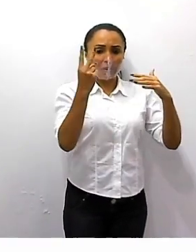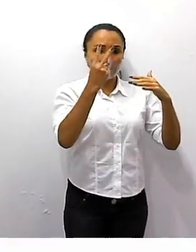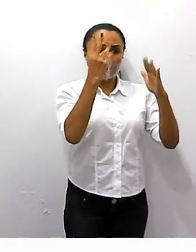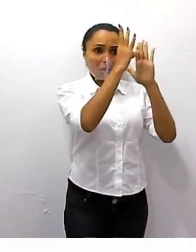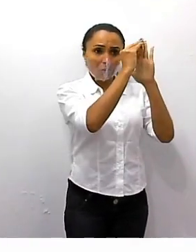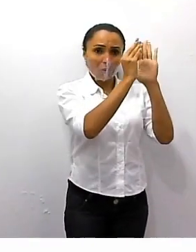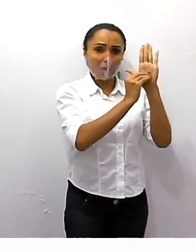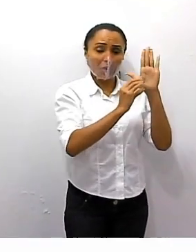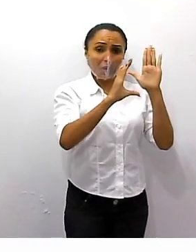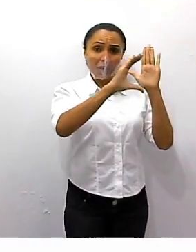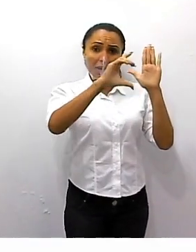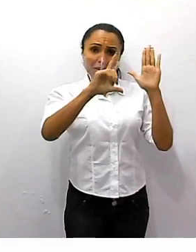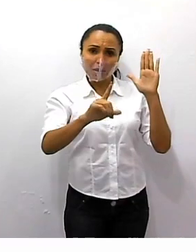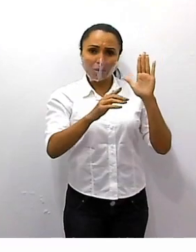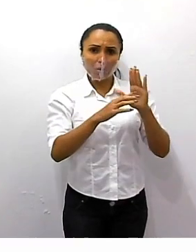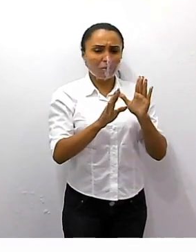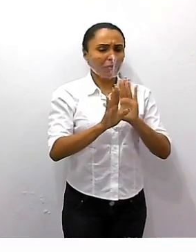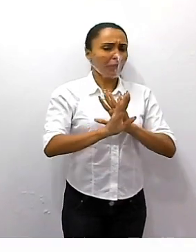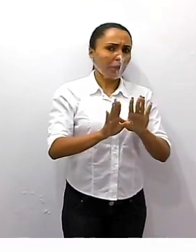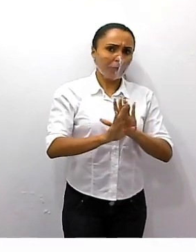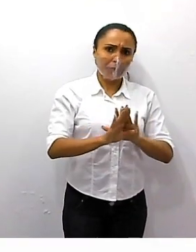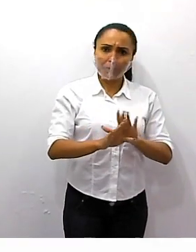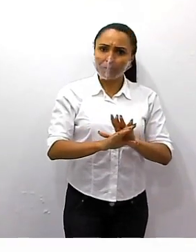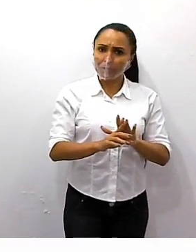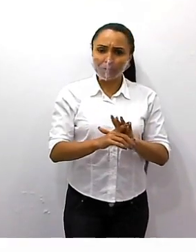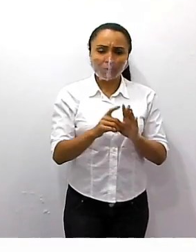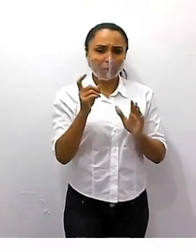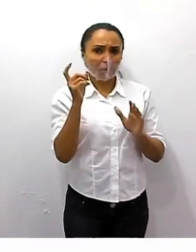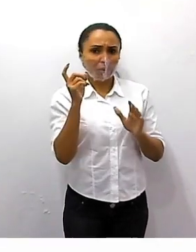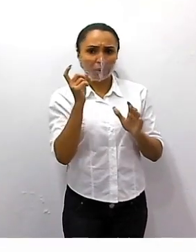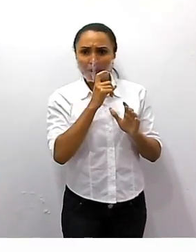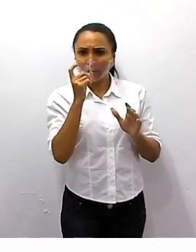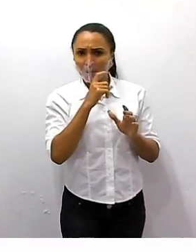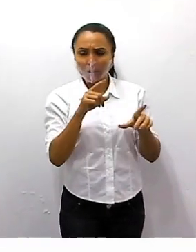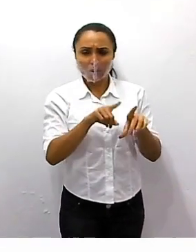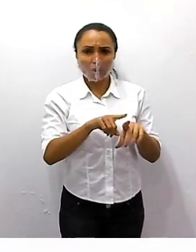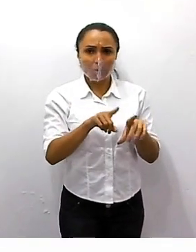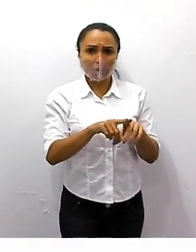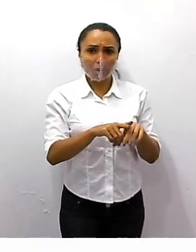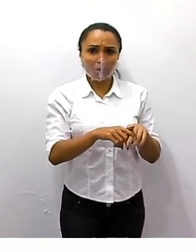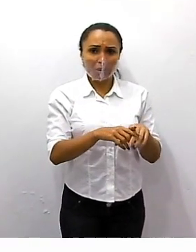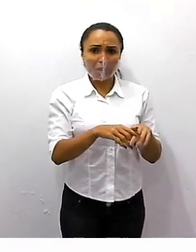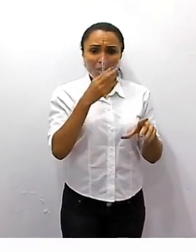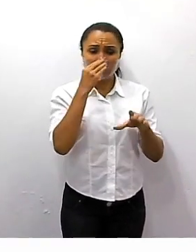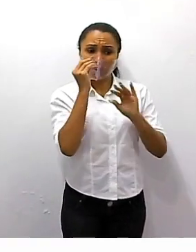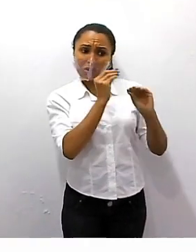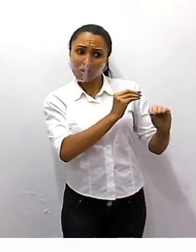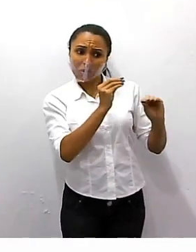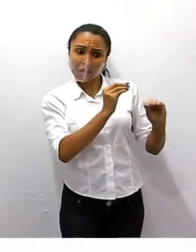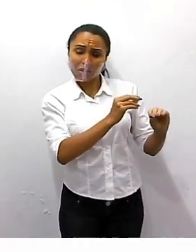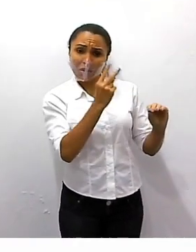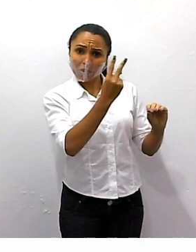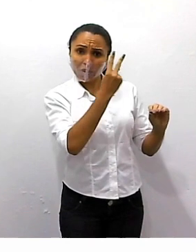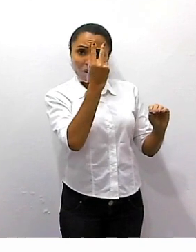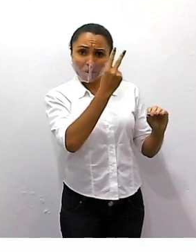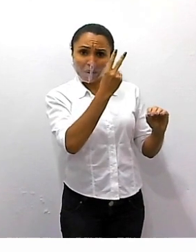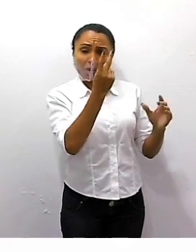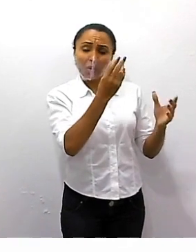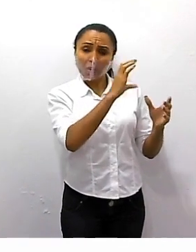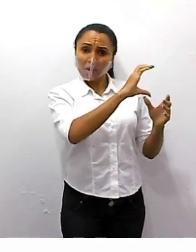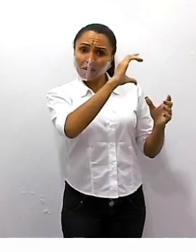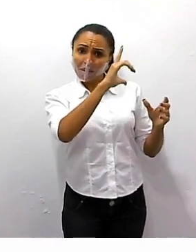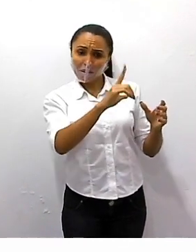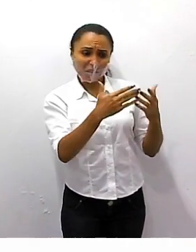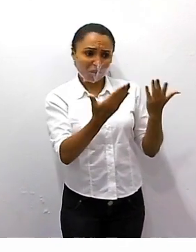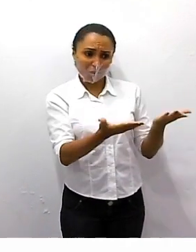modelos clássicos. De jeito nenhum. Pelo contrário, há uma rejeição a esses valores clássicos, a esses